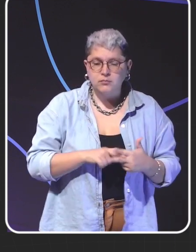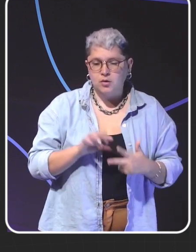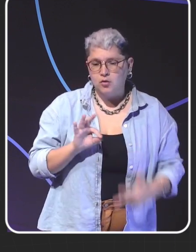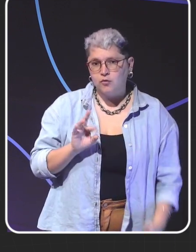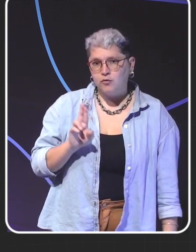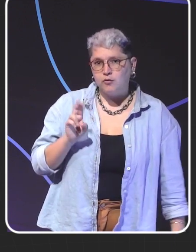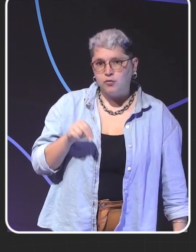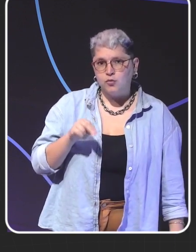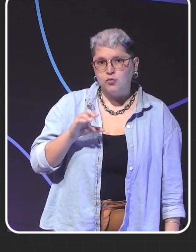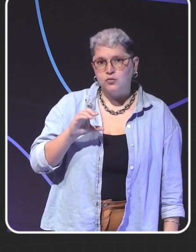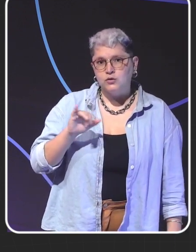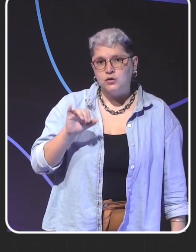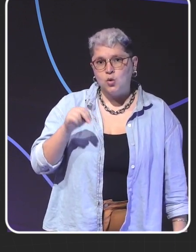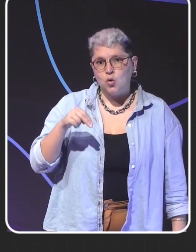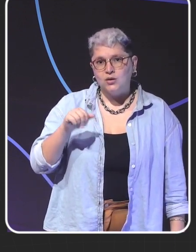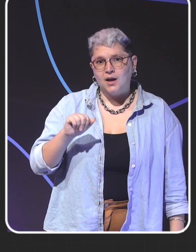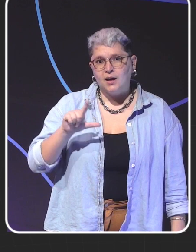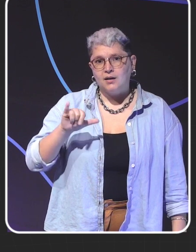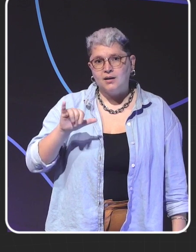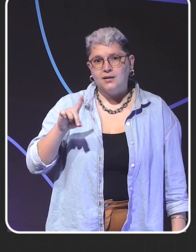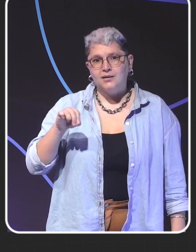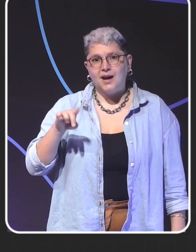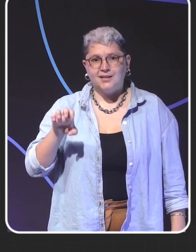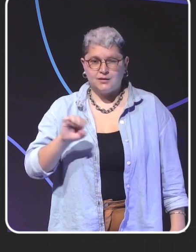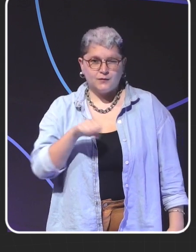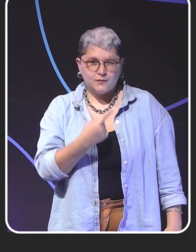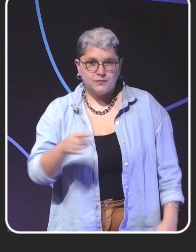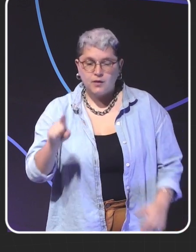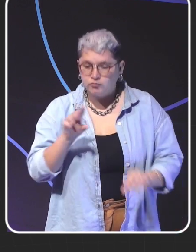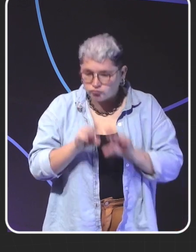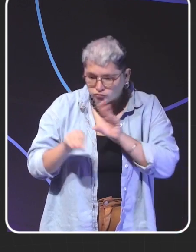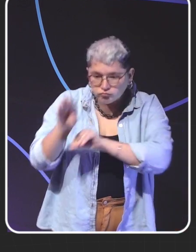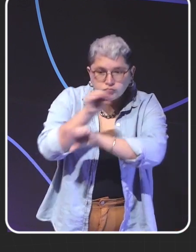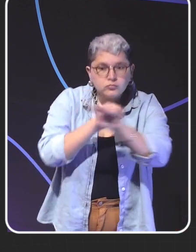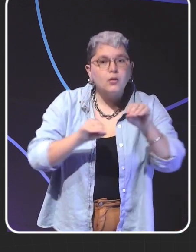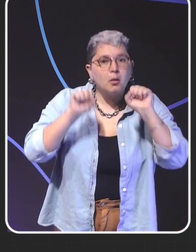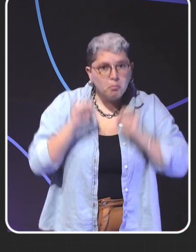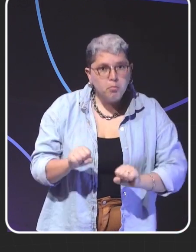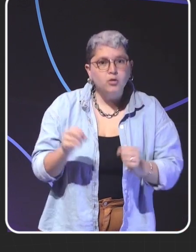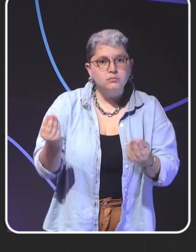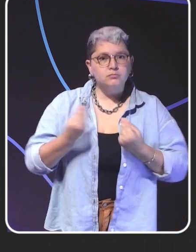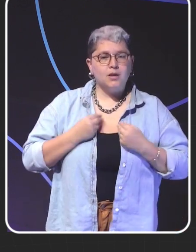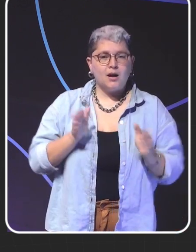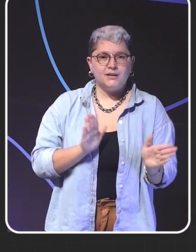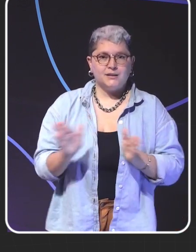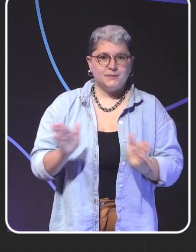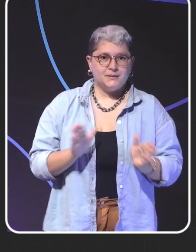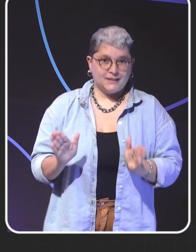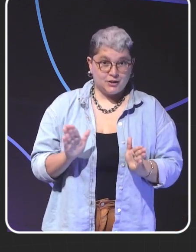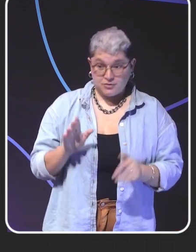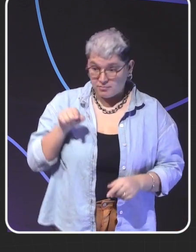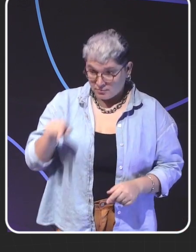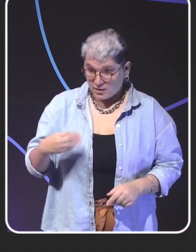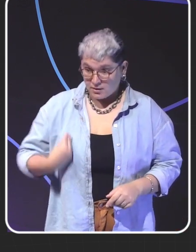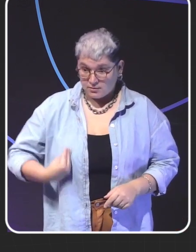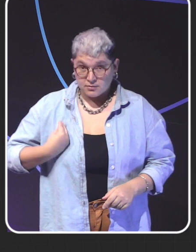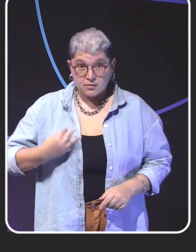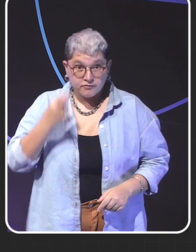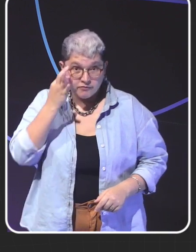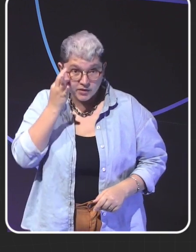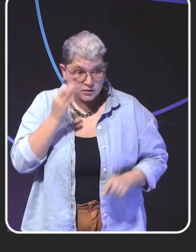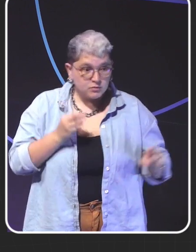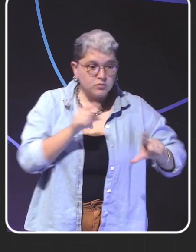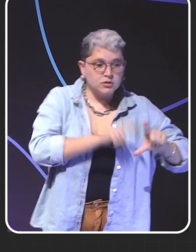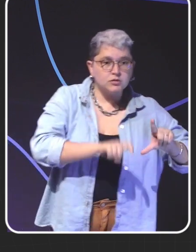funcionalidades podem nos aproximar da acessibilidade. Então, como o digital, a relação do físico e do digital, e essas funcionalidades que